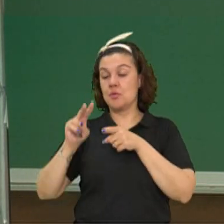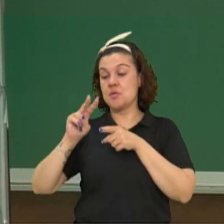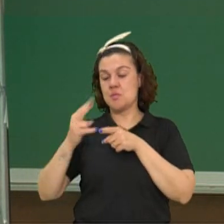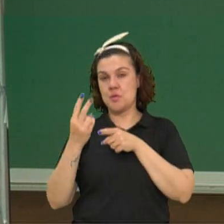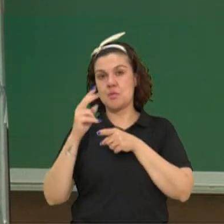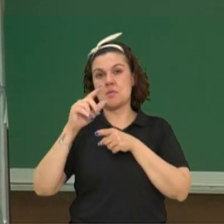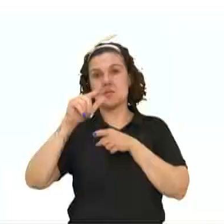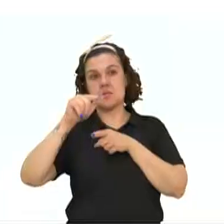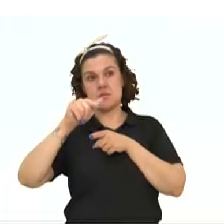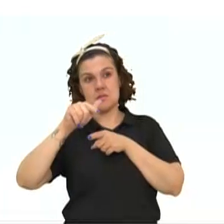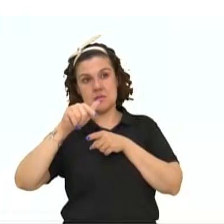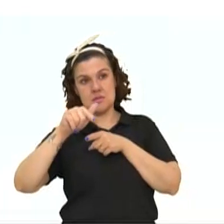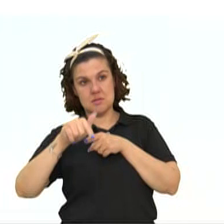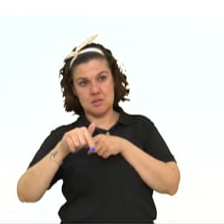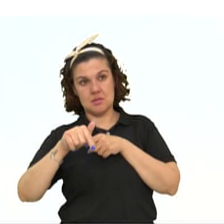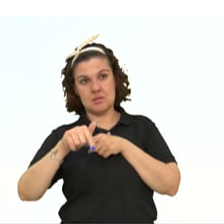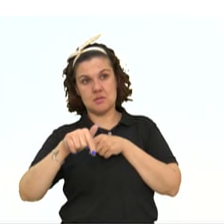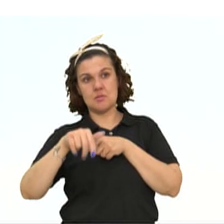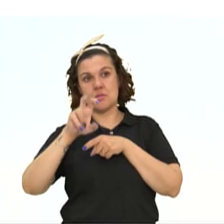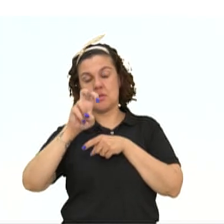dar